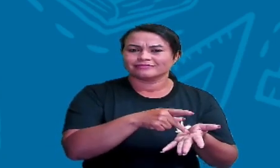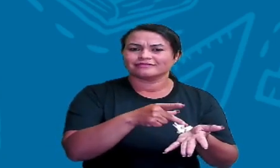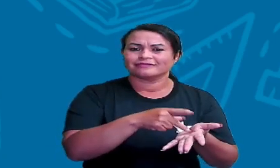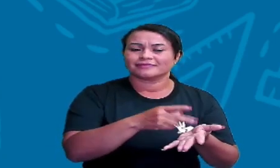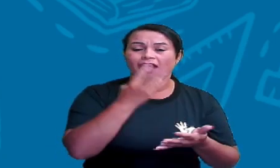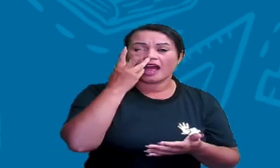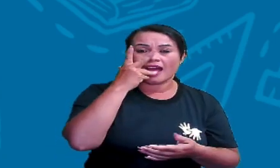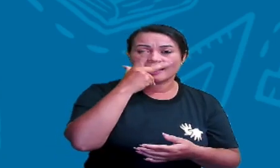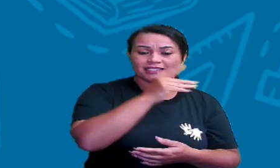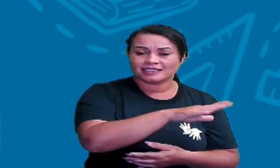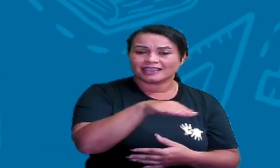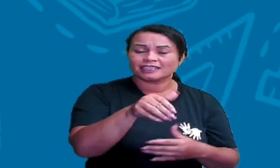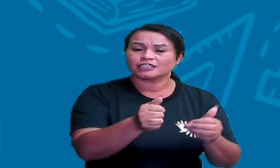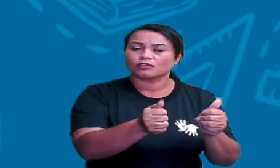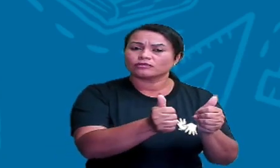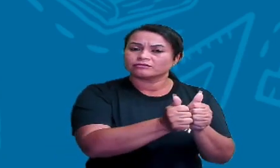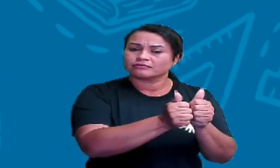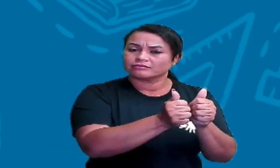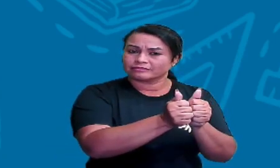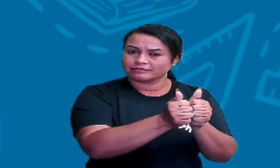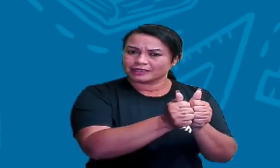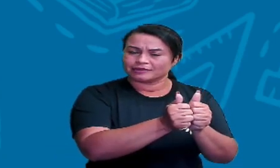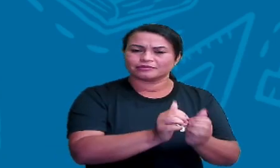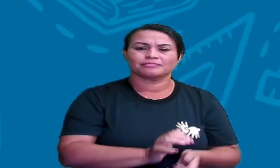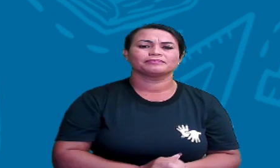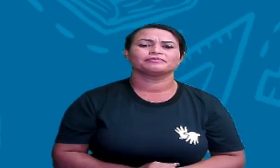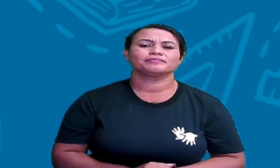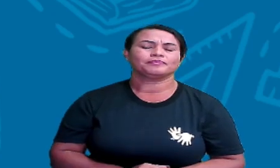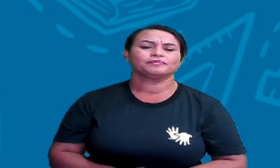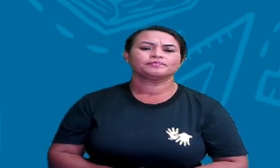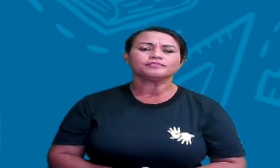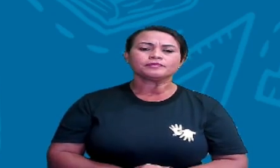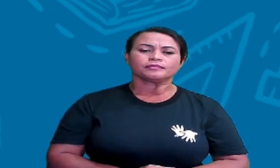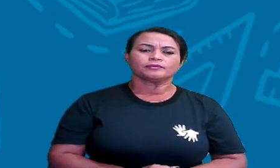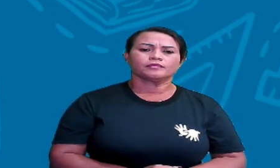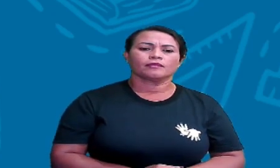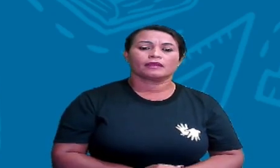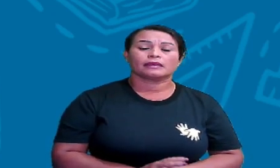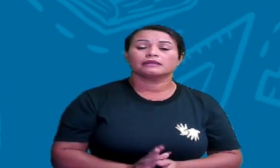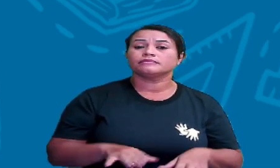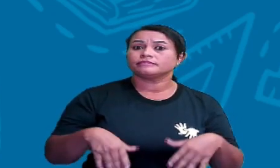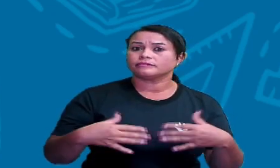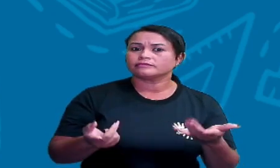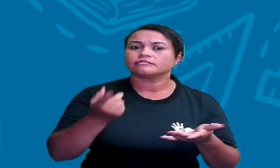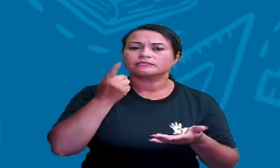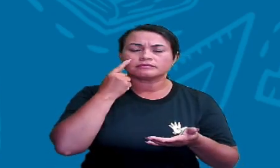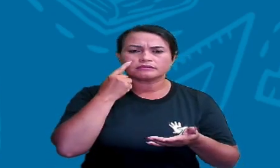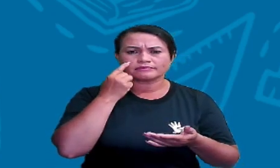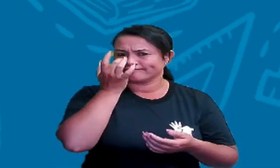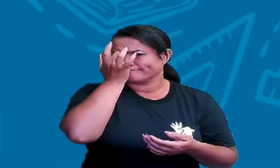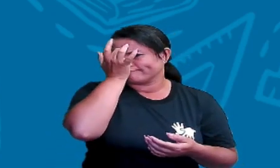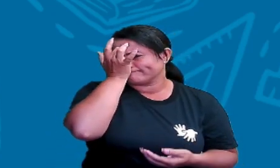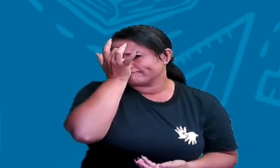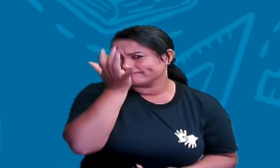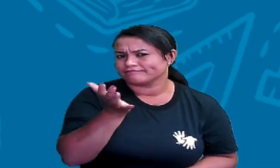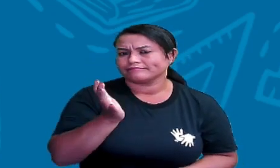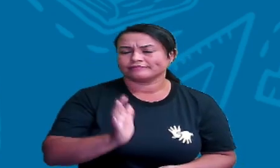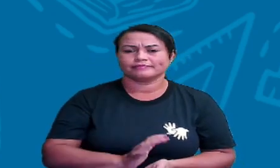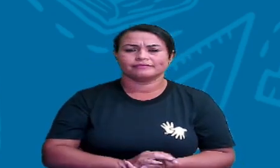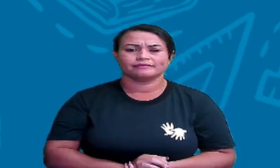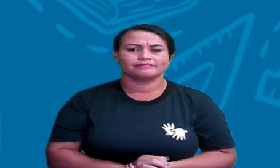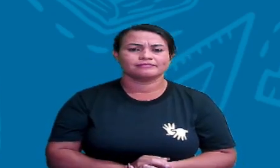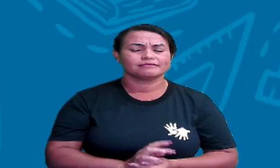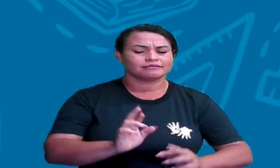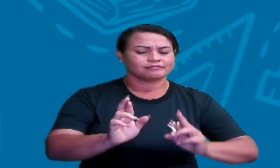Elas estão perto, elas estão próximos. Então vocês viram, né? Que é muito fácil